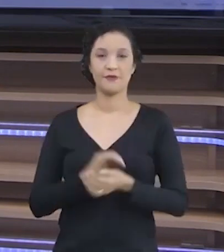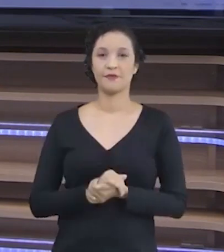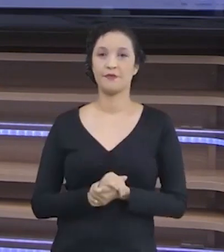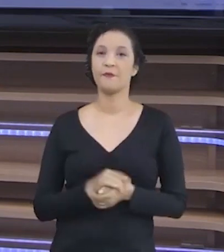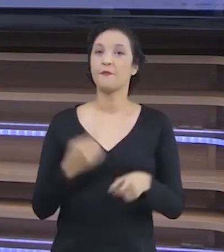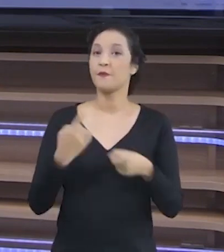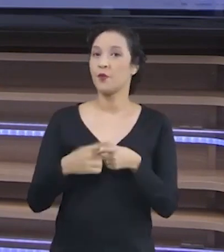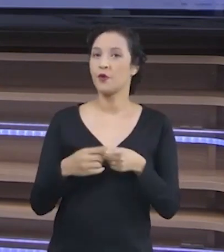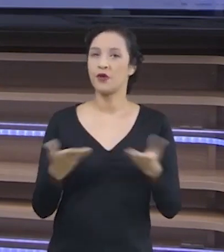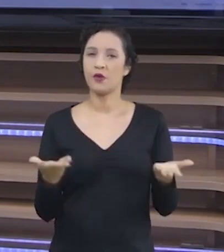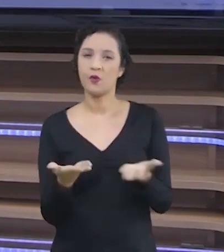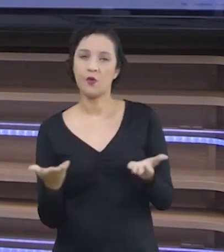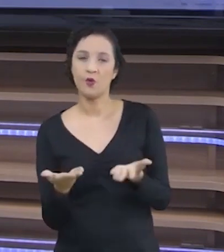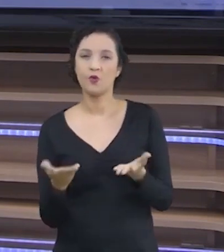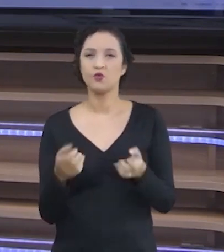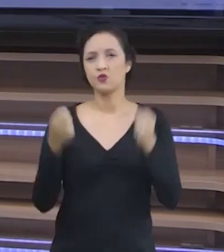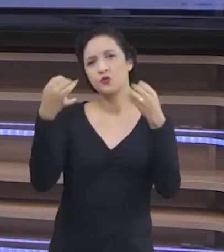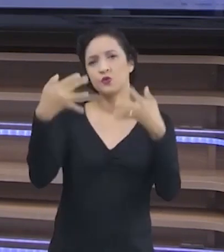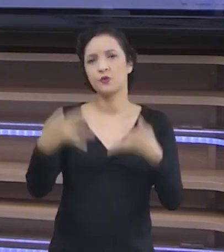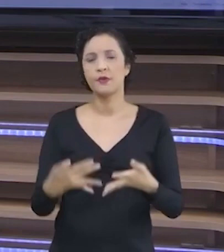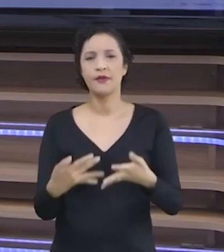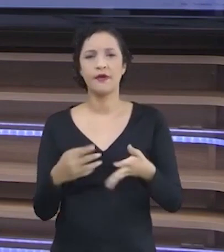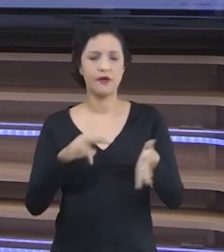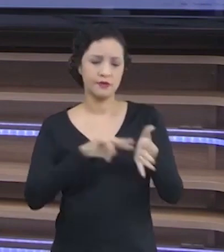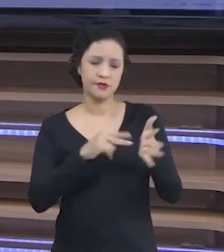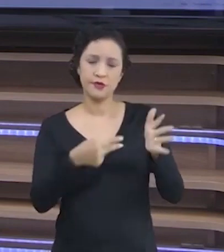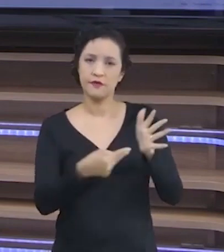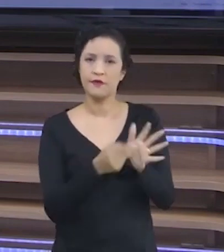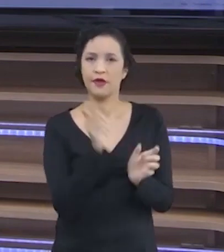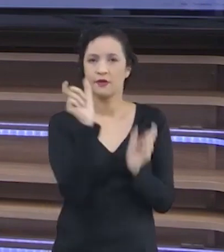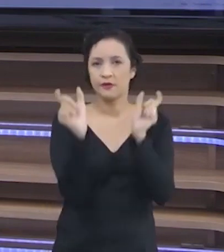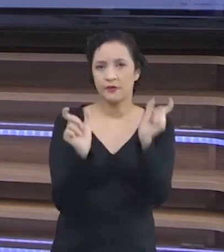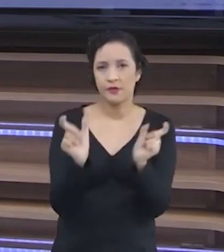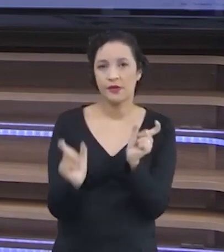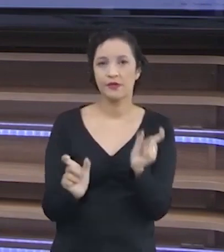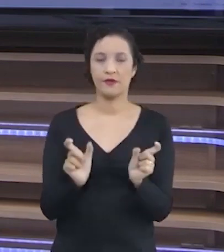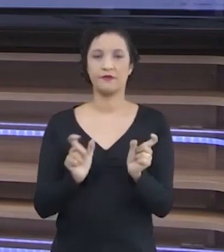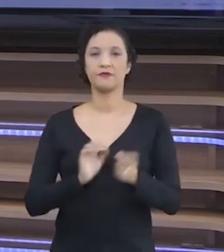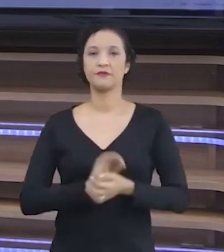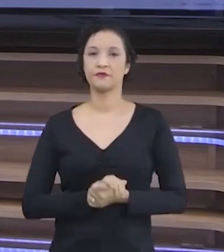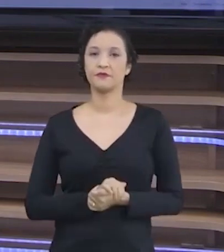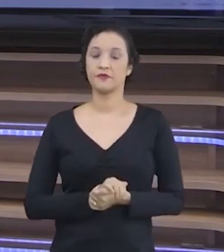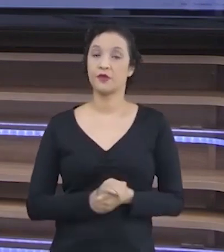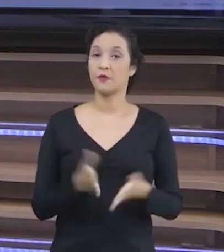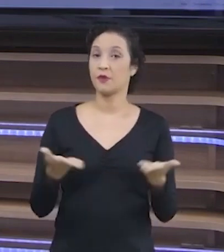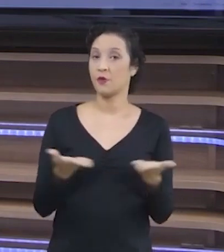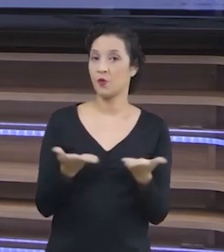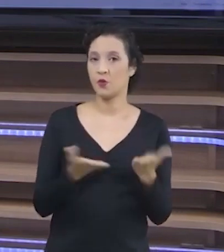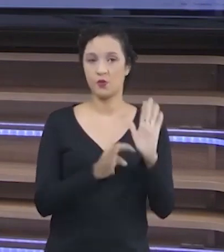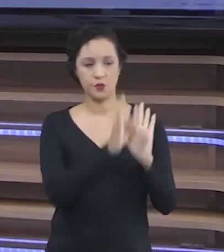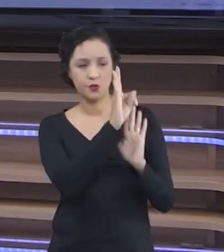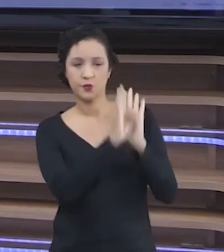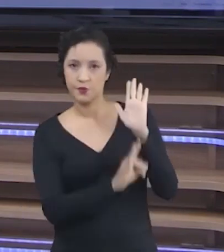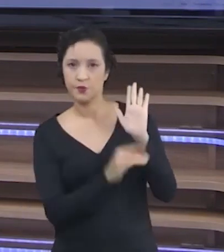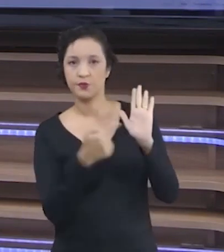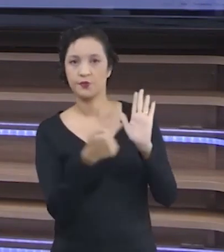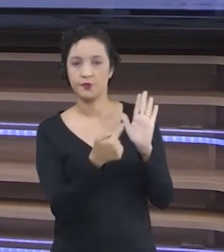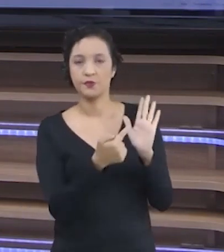trabalhar aqui o sentido das palavras, o sentido conotativo e denotativo, mas a gente vai usar o texto, vários